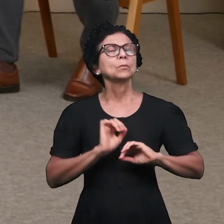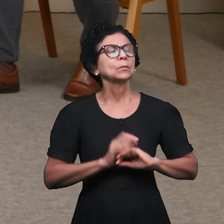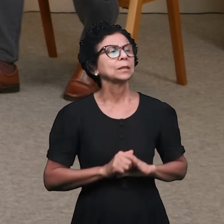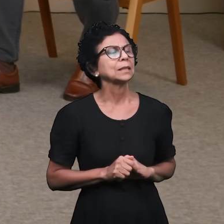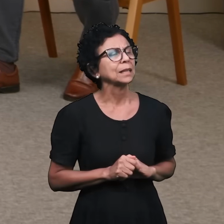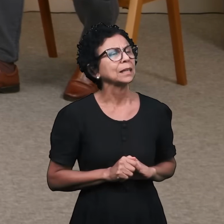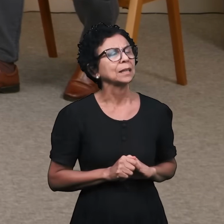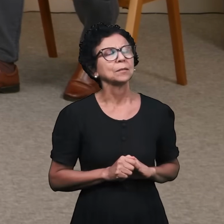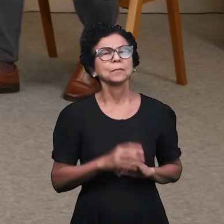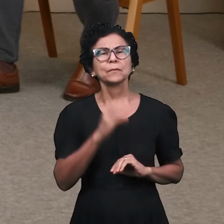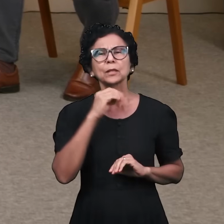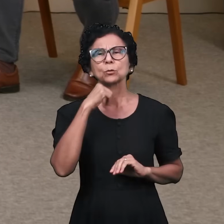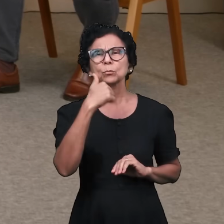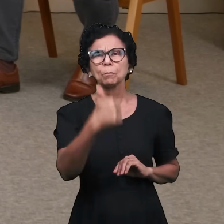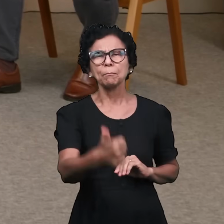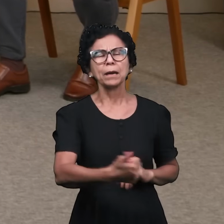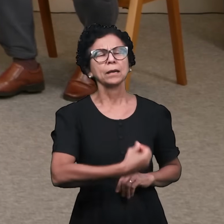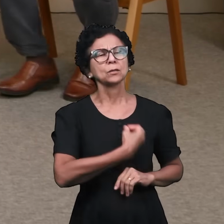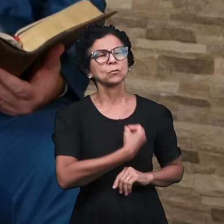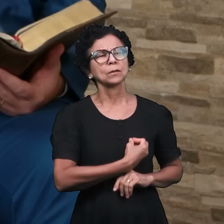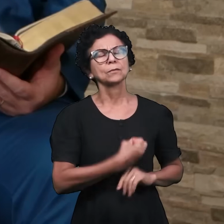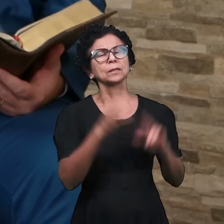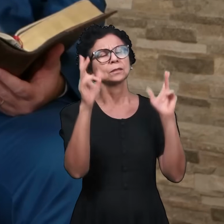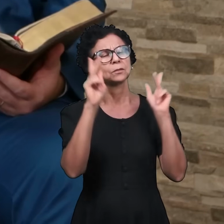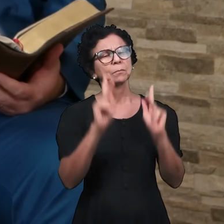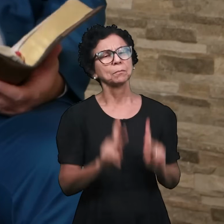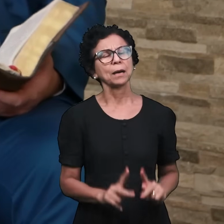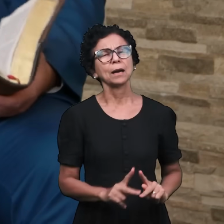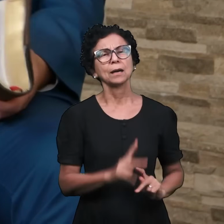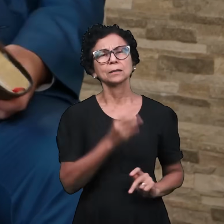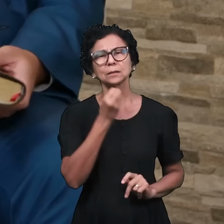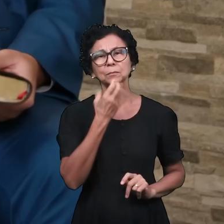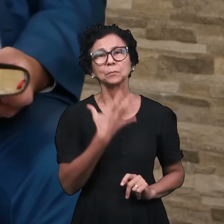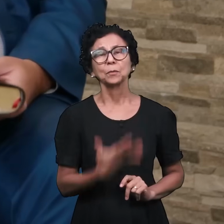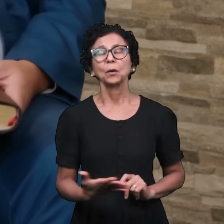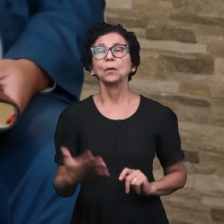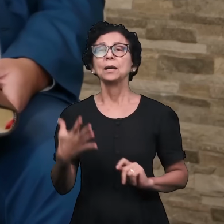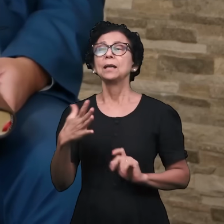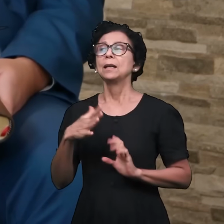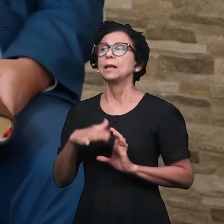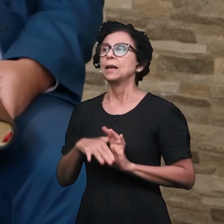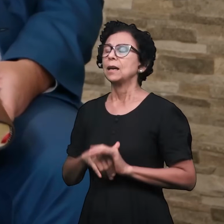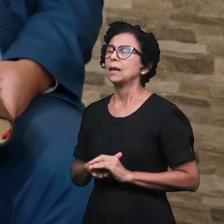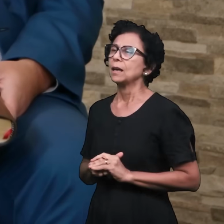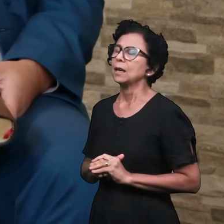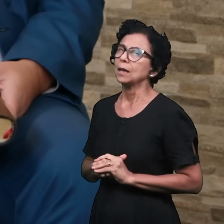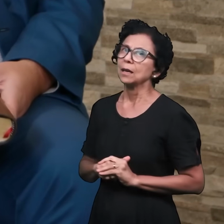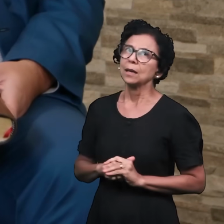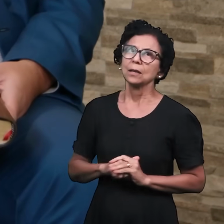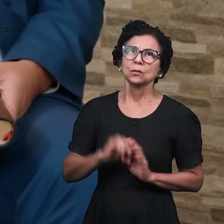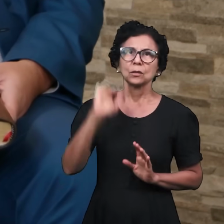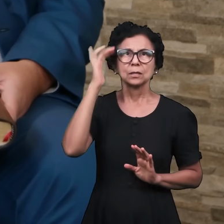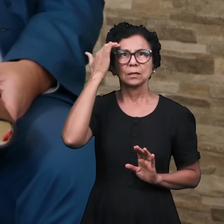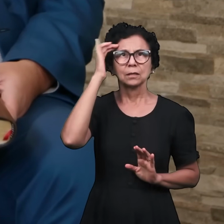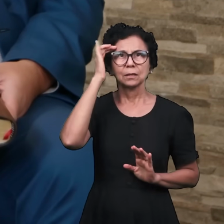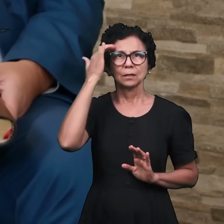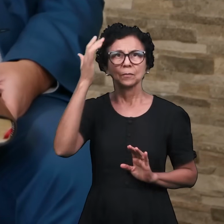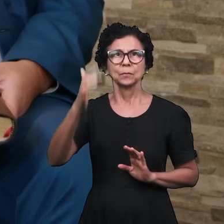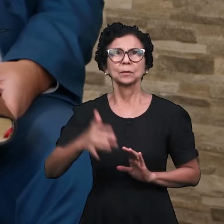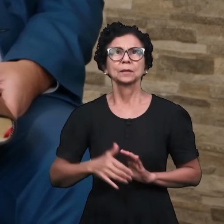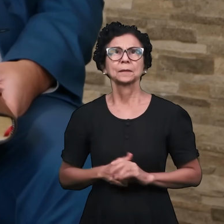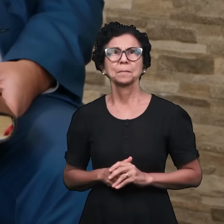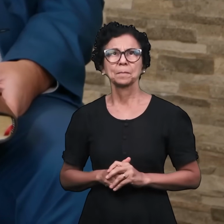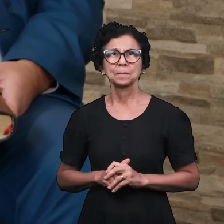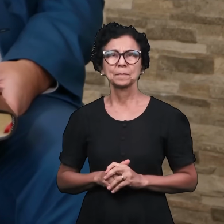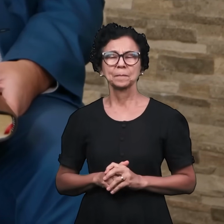que te vá bem? Pastor Márcio, nós entendemos aqui para que te vá bem, o filho e a